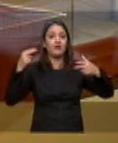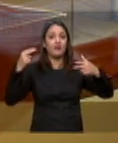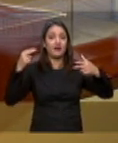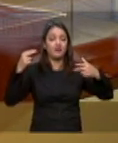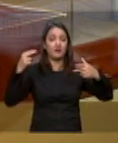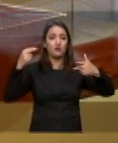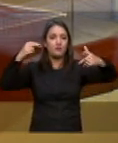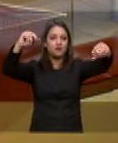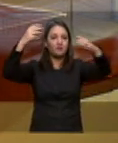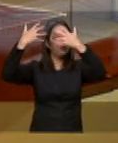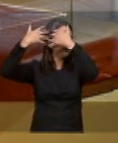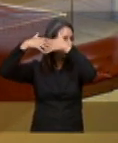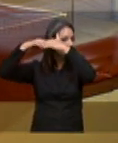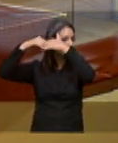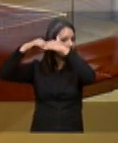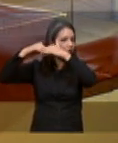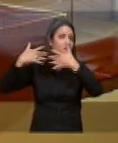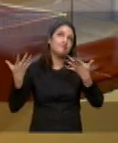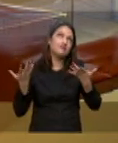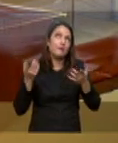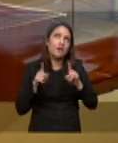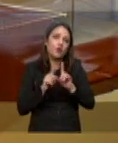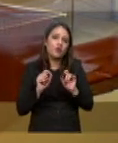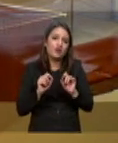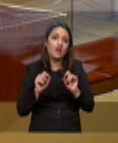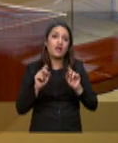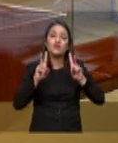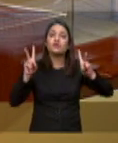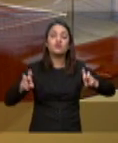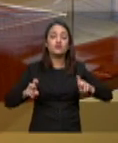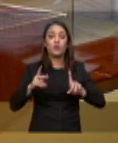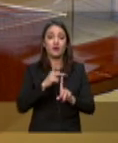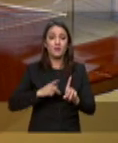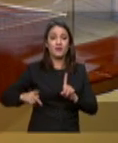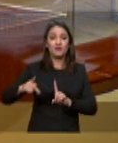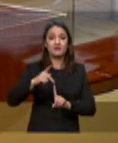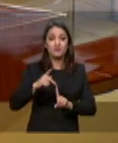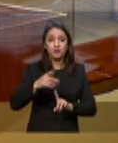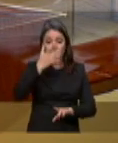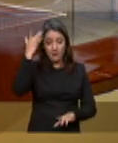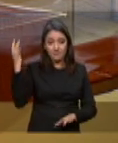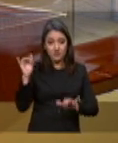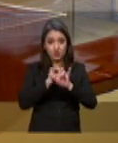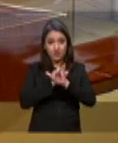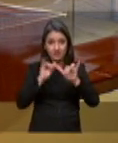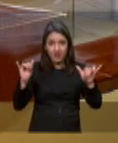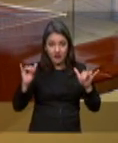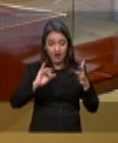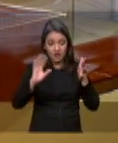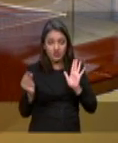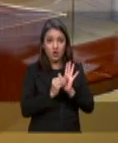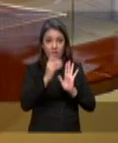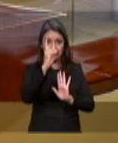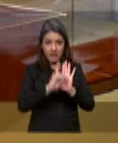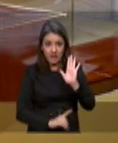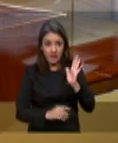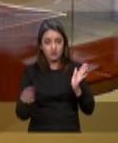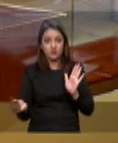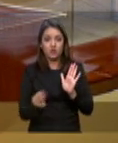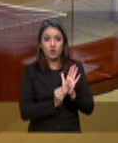crime de apropriação indébita previdenciária à mera declaração do contribuinte no lançamento, sem